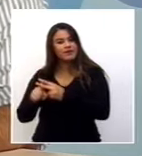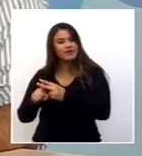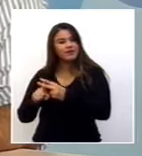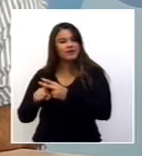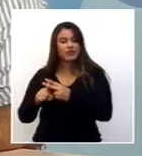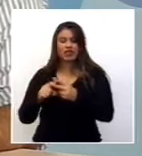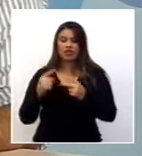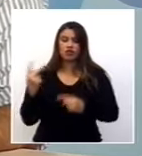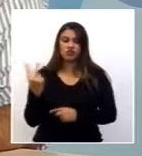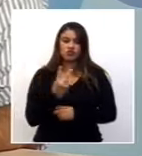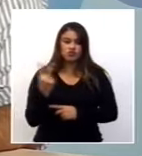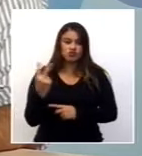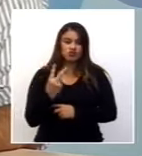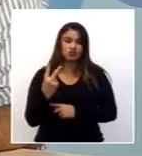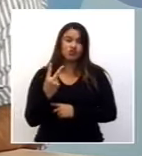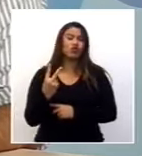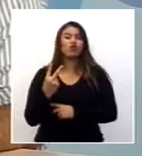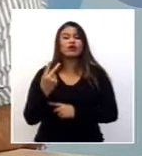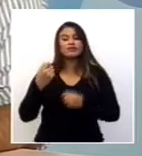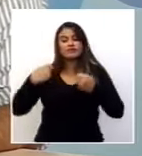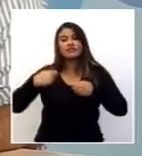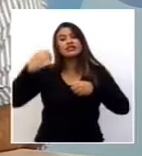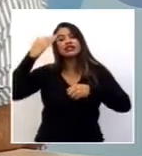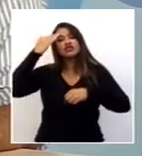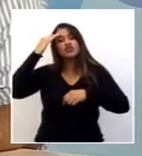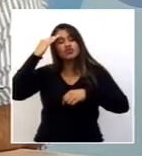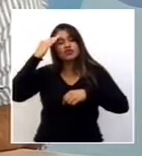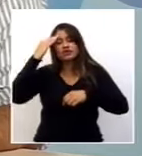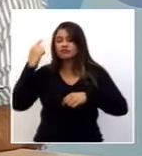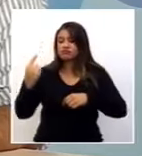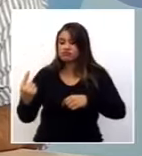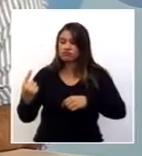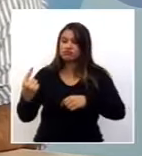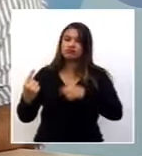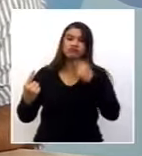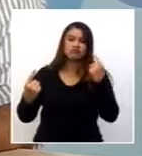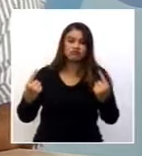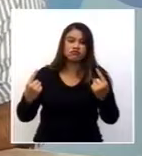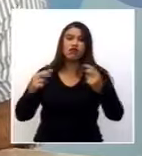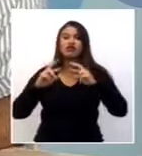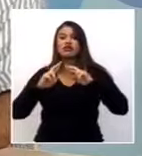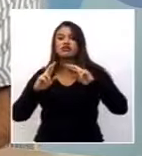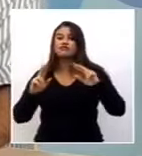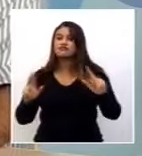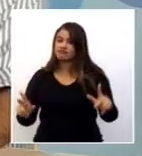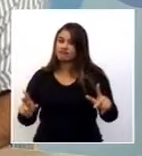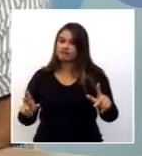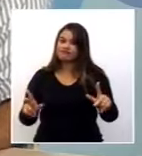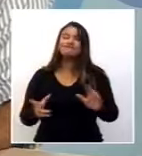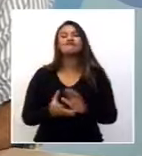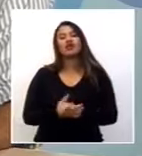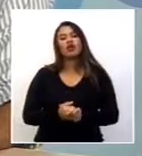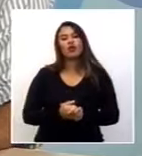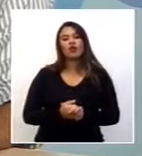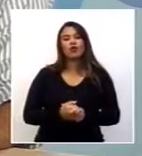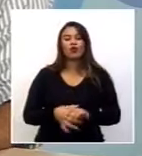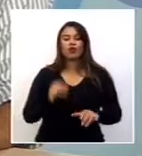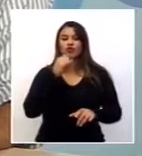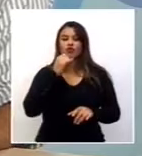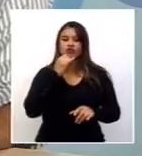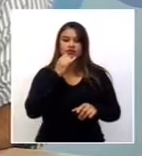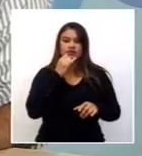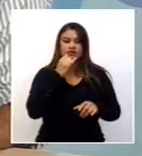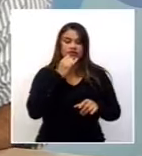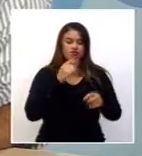gente precisa entender a diferença entre um e o outro, né? Essa questão do instrumento